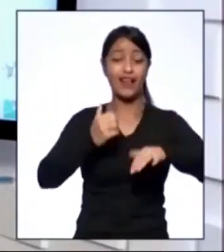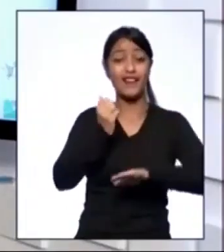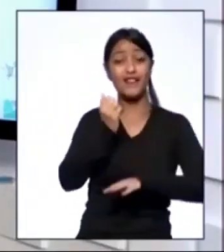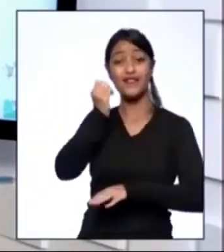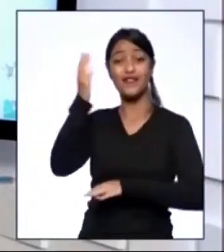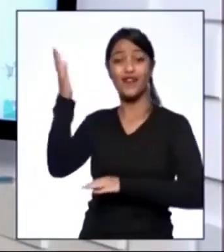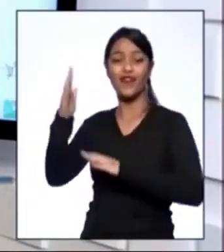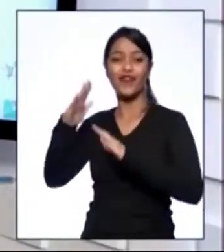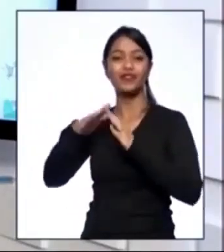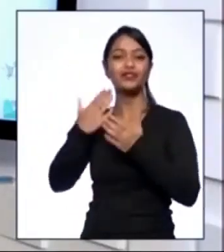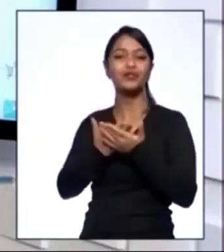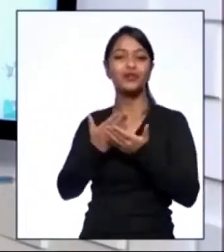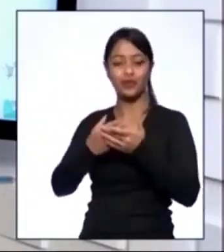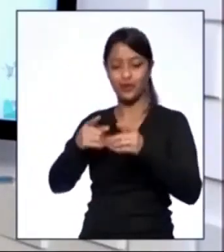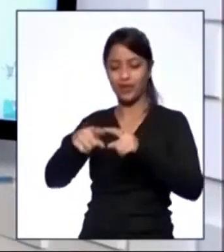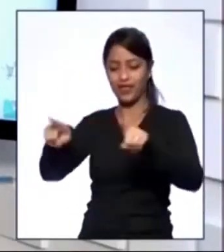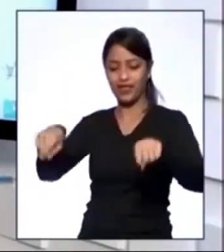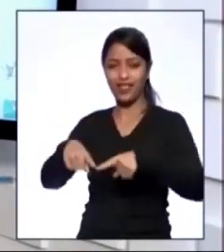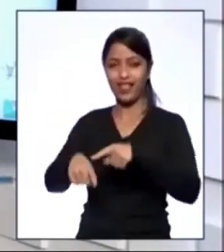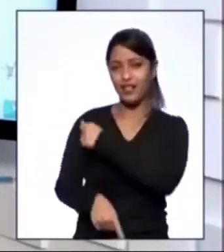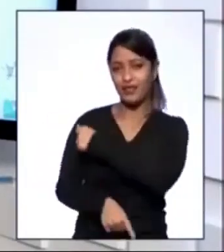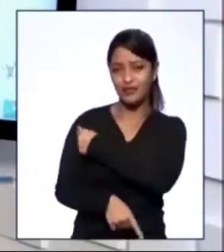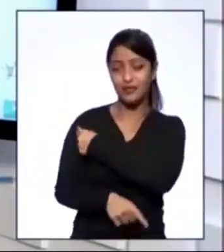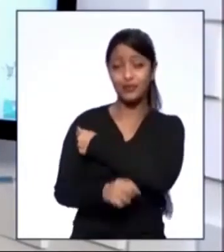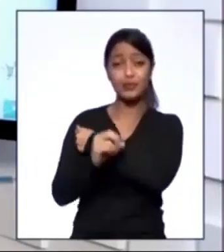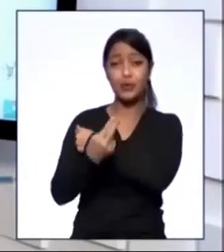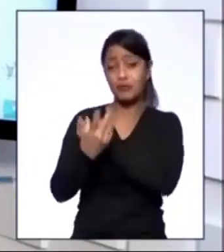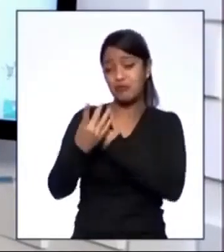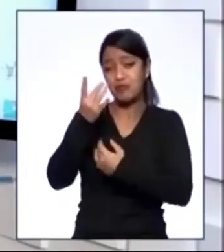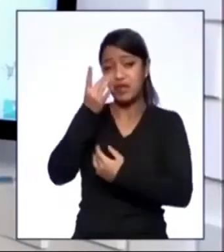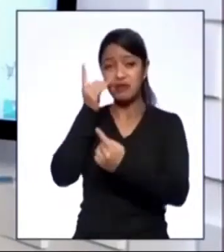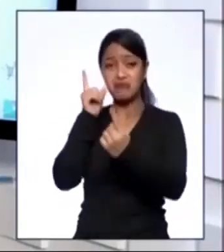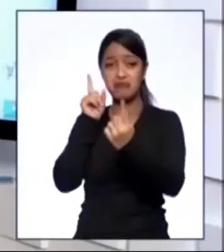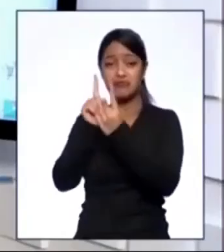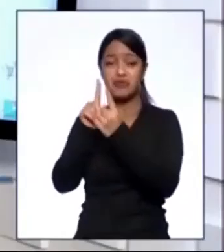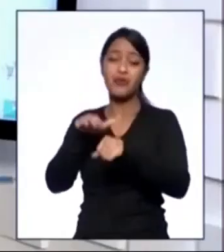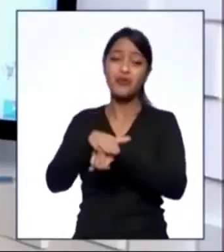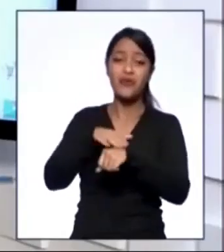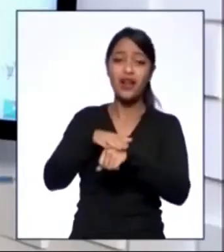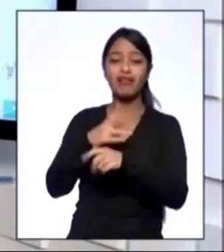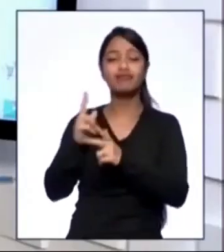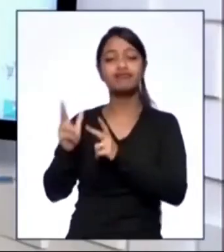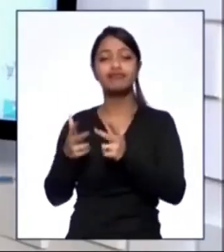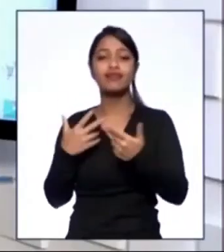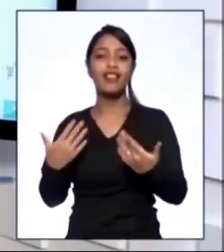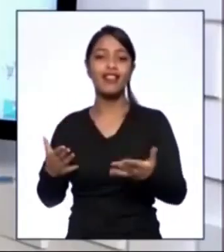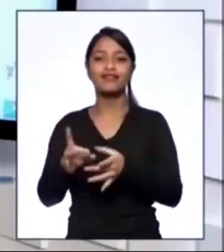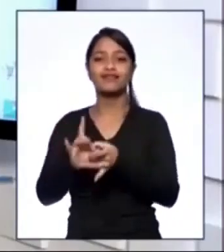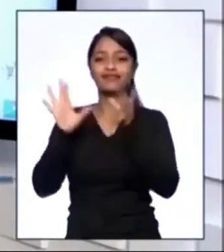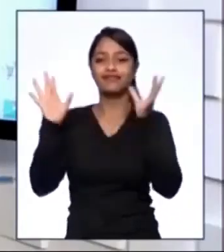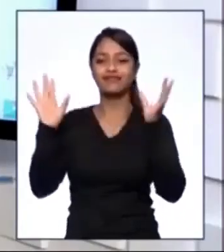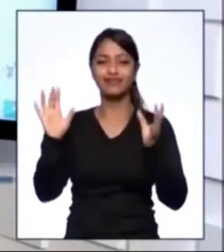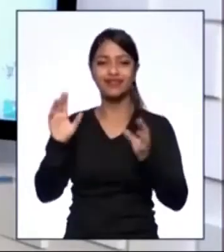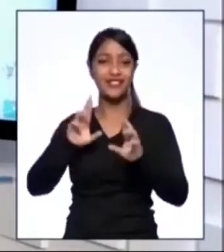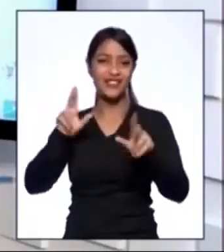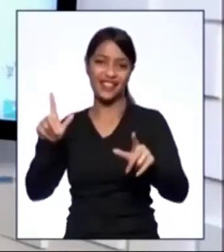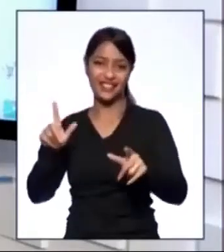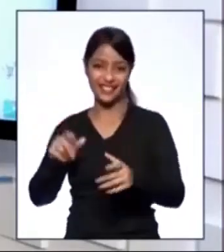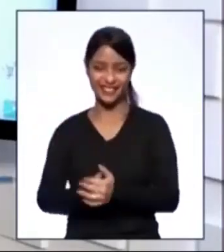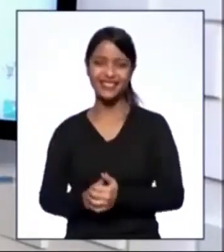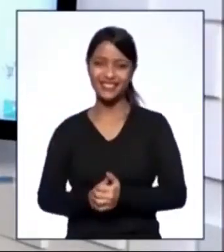alunos ou quando eu encontrar vocês um dia presencialmente, talvez fique diferente. Percebe? Então, quando eu estou com os